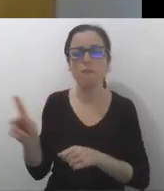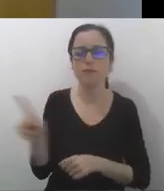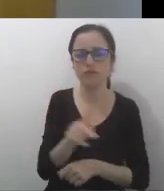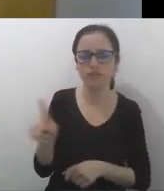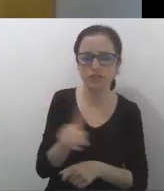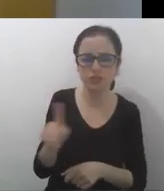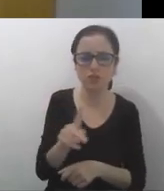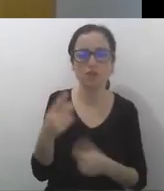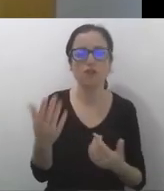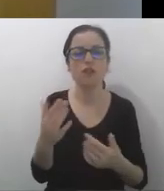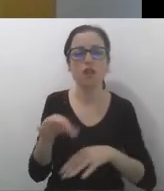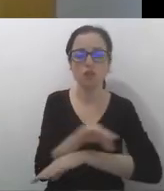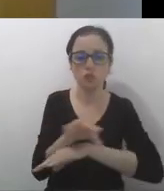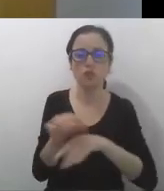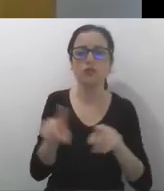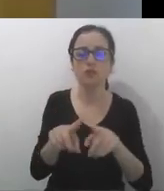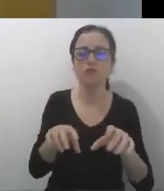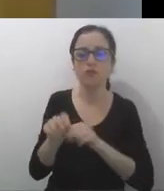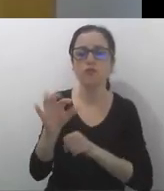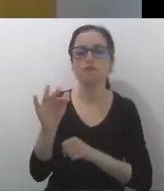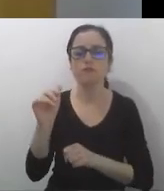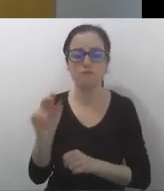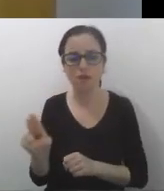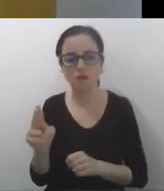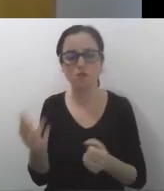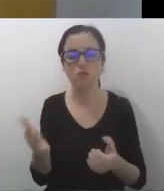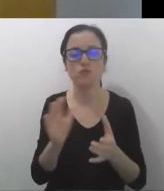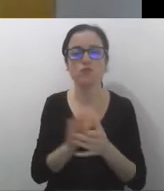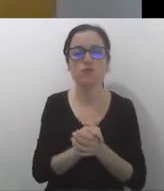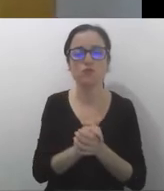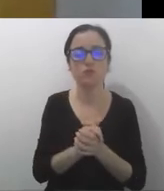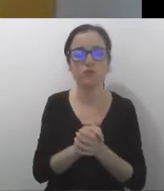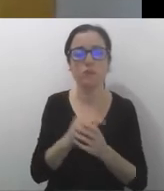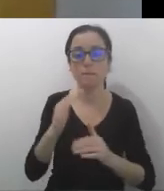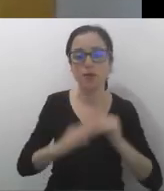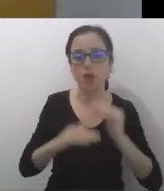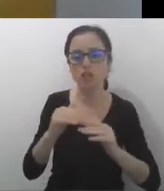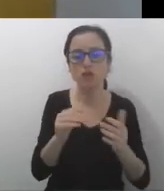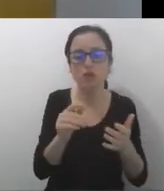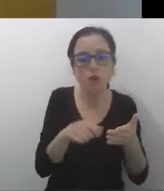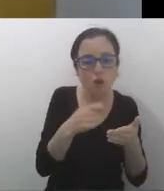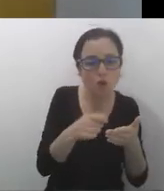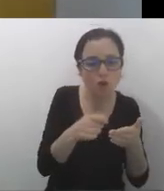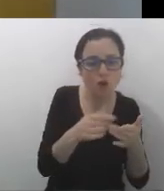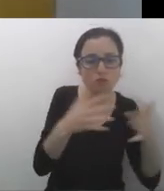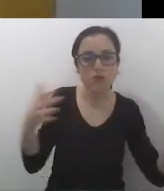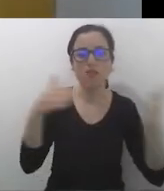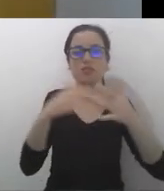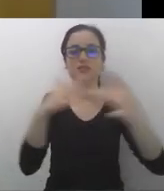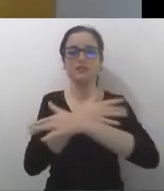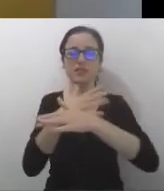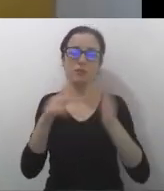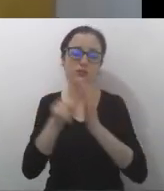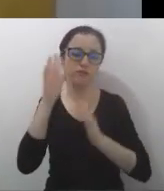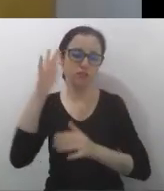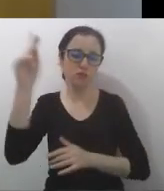cuja prática era da tal da colher à cidade, que, sabe, trabalhar em várias escalas. Então, eu acho